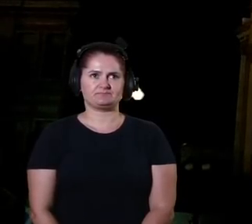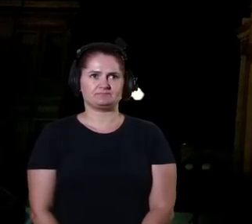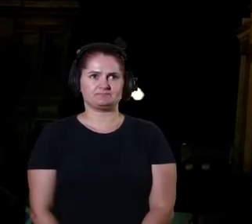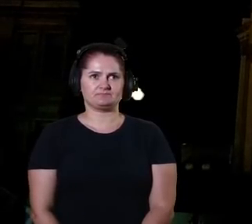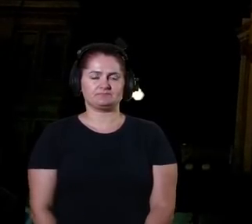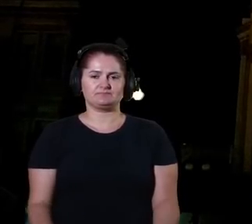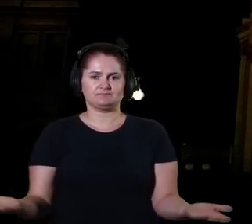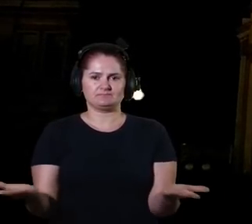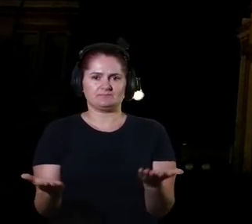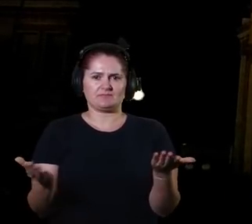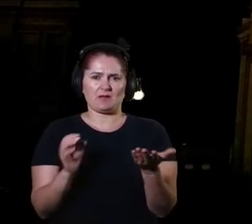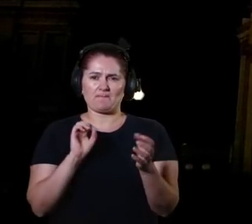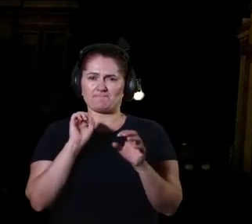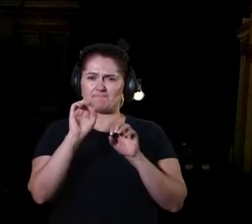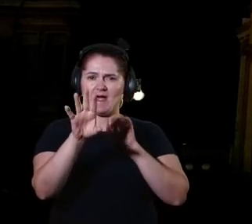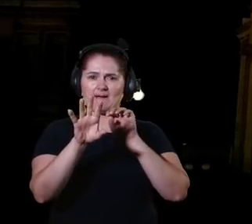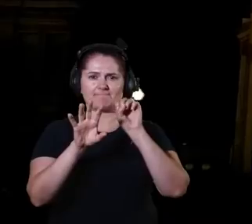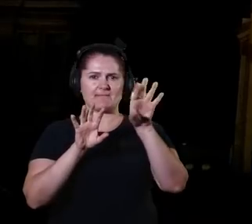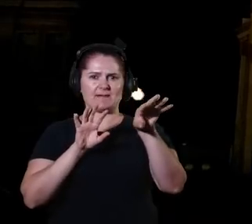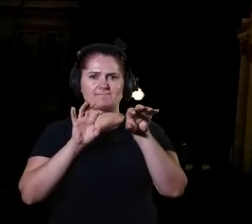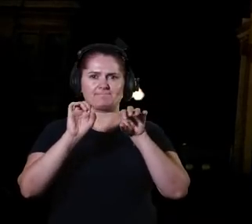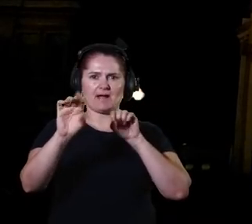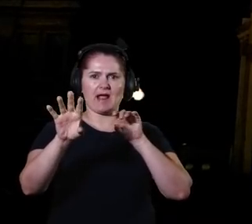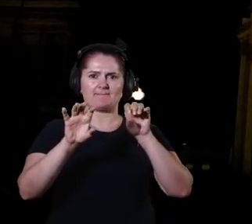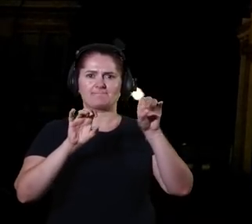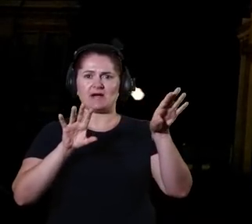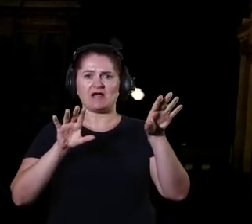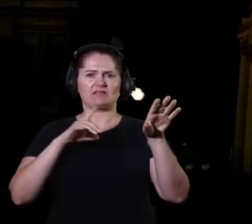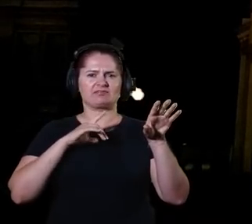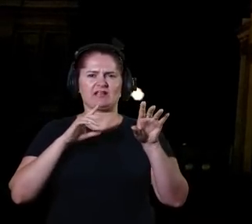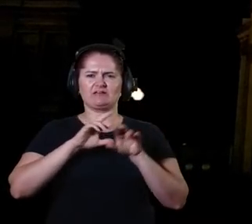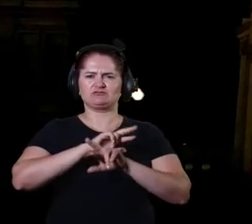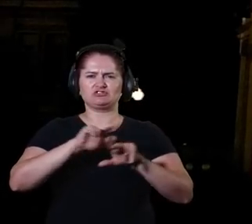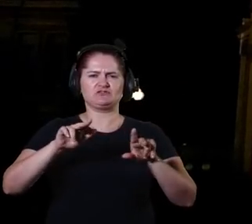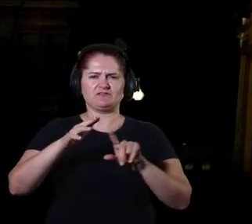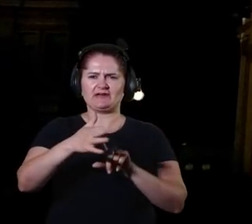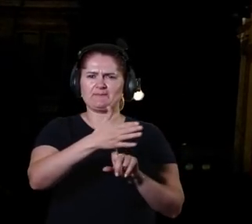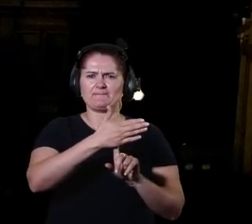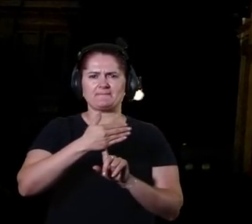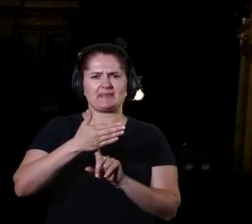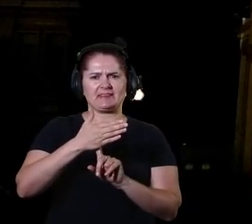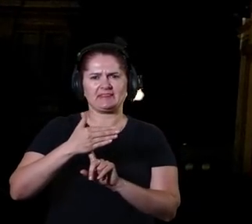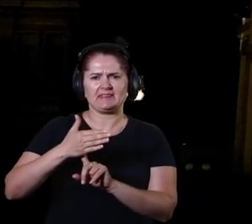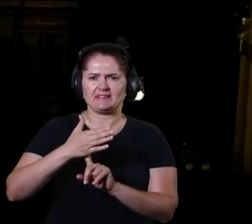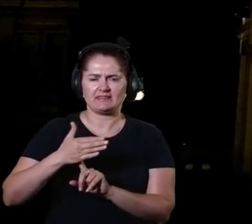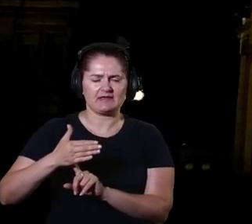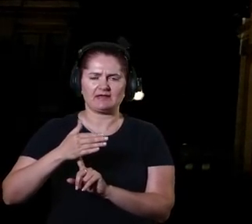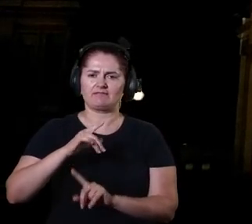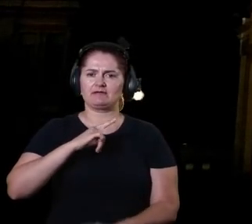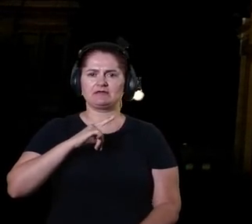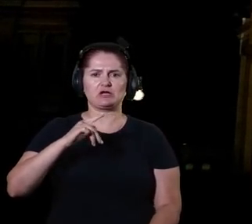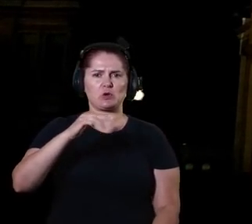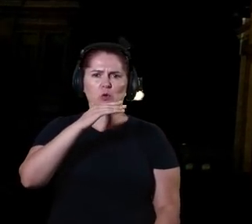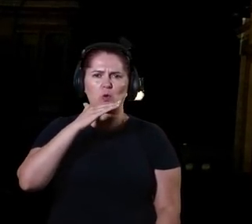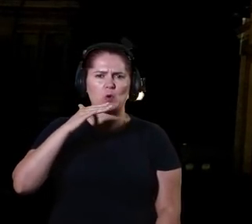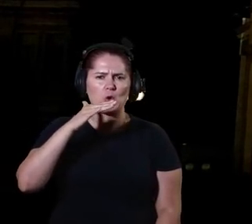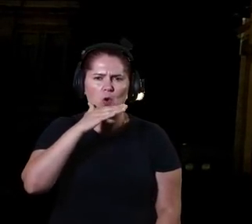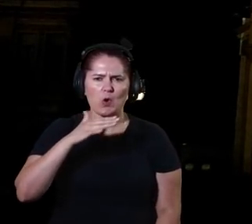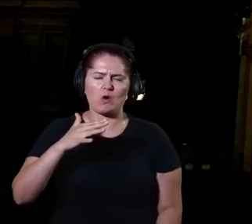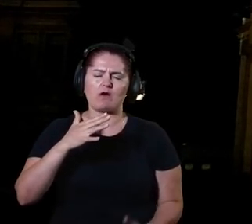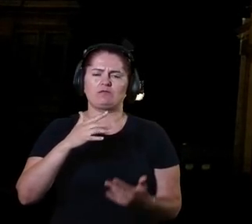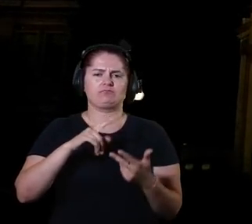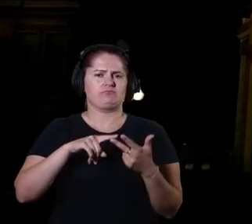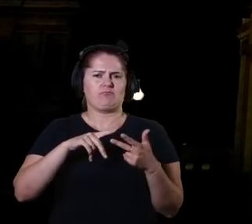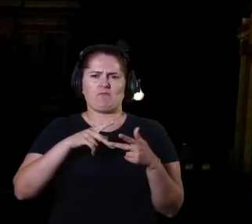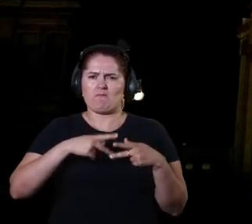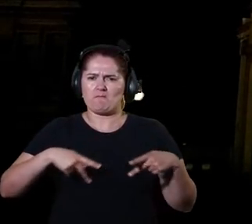repasse de imagens, uma reformulação de diferentes bandeiras, uma mistura de cores e de povos,